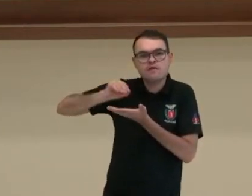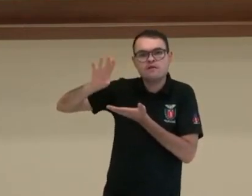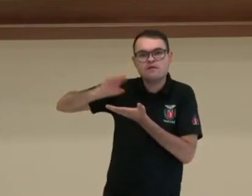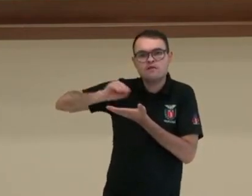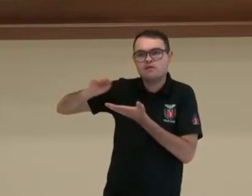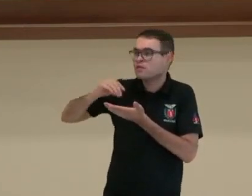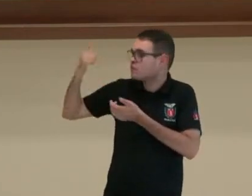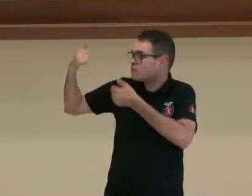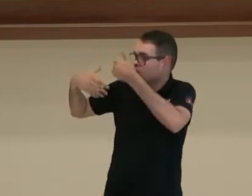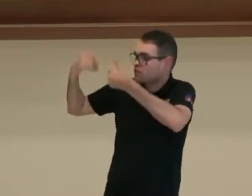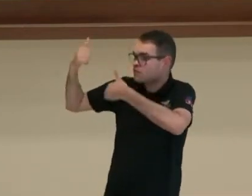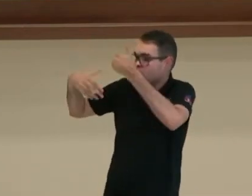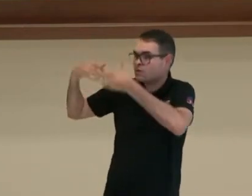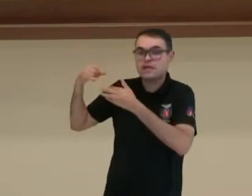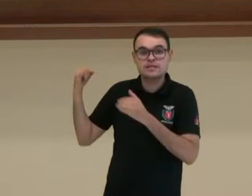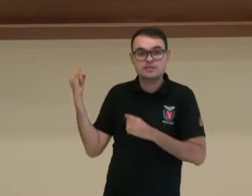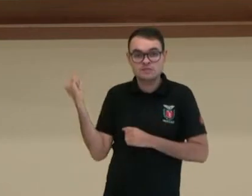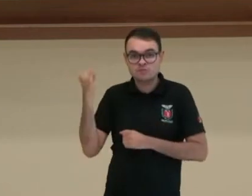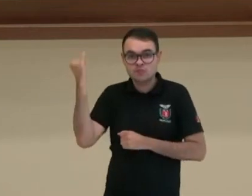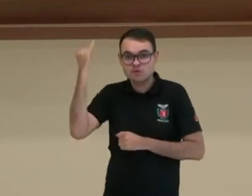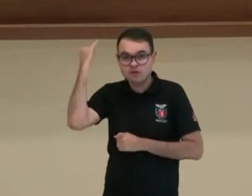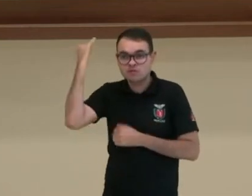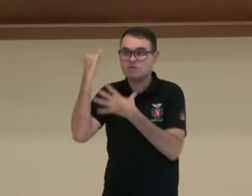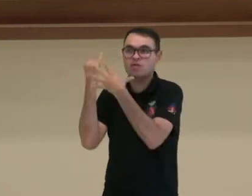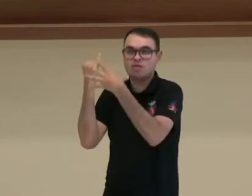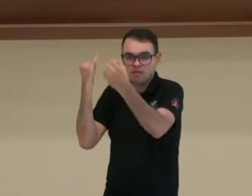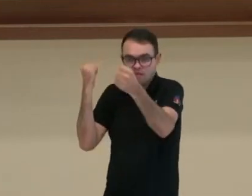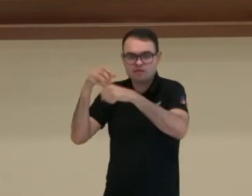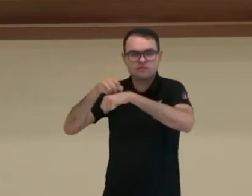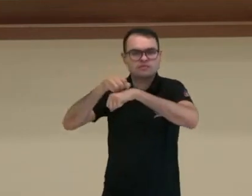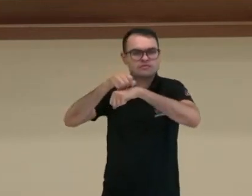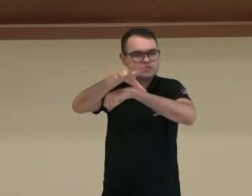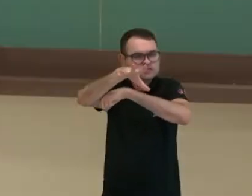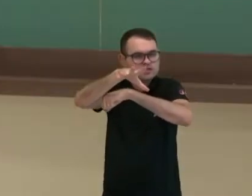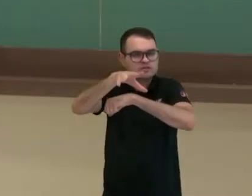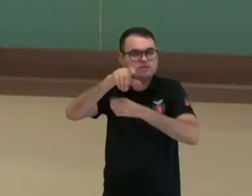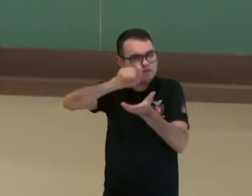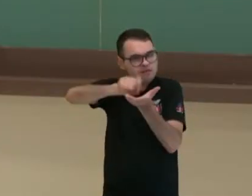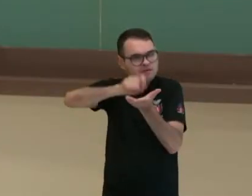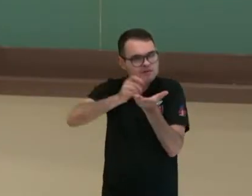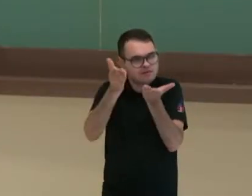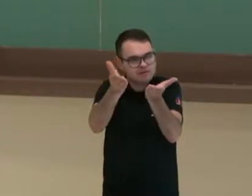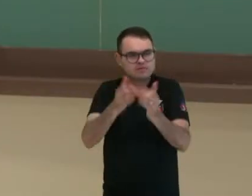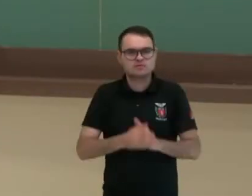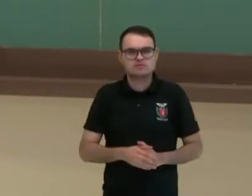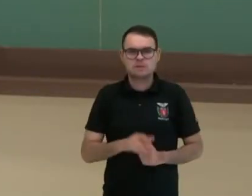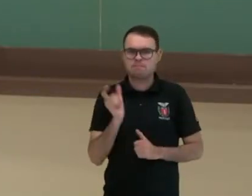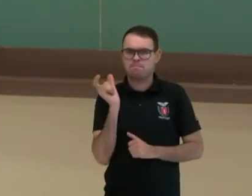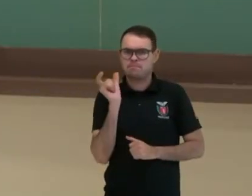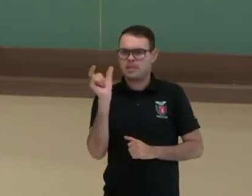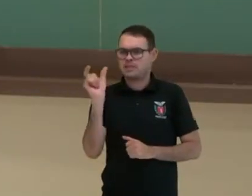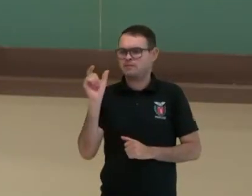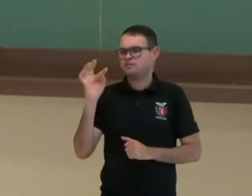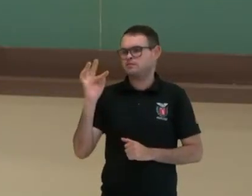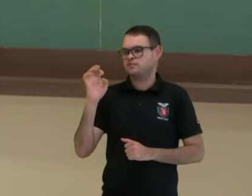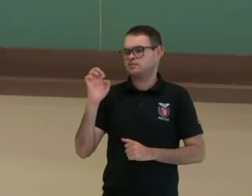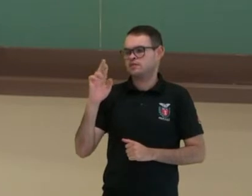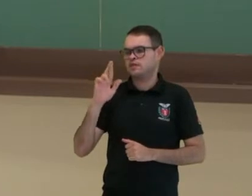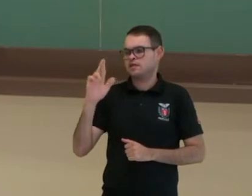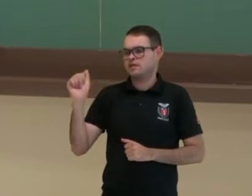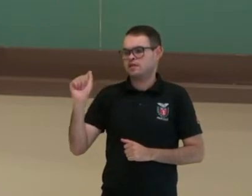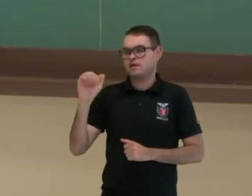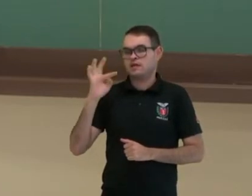tudo aquilo que você julgar importante. Então, vai a primeira dica do professor Fabiano. Você reparou que a palavra terra estava com a